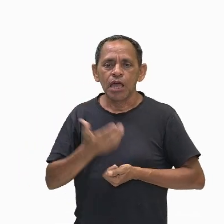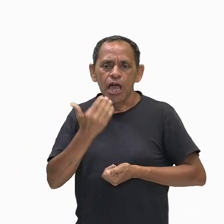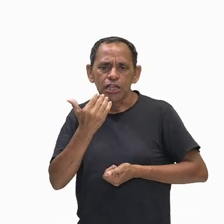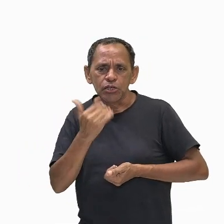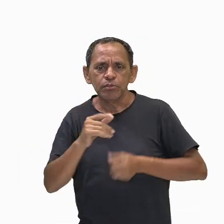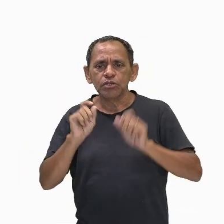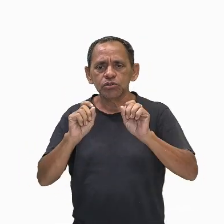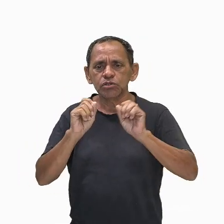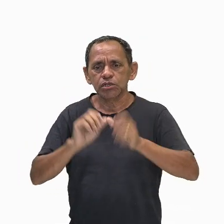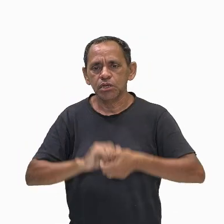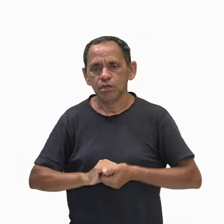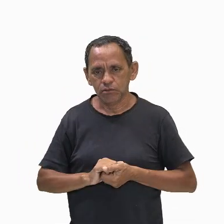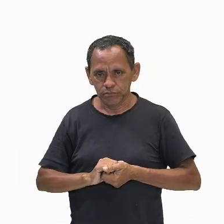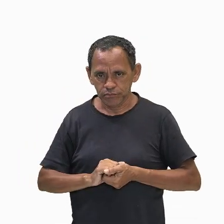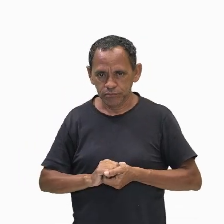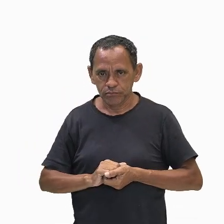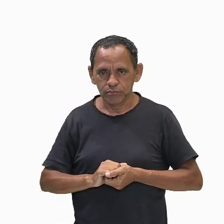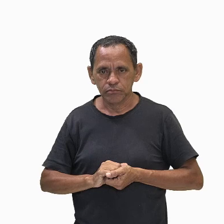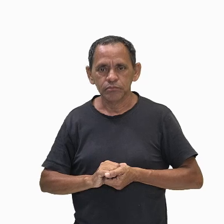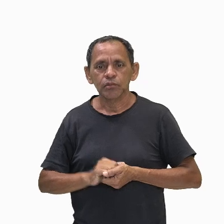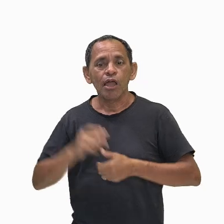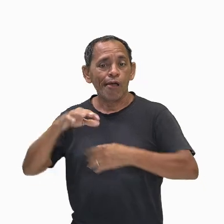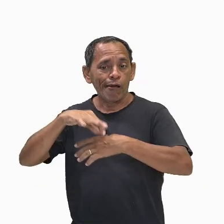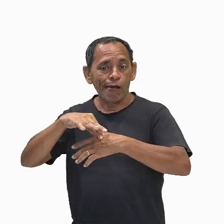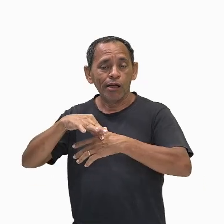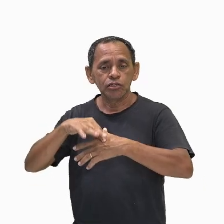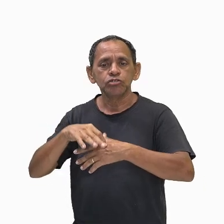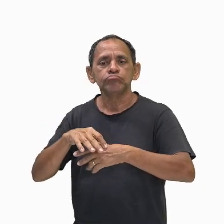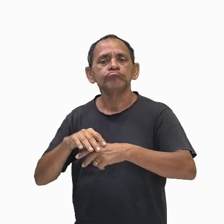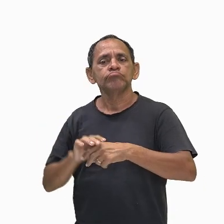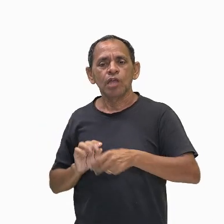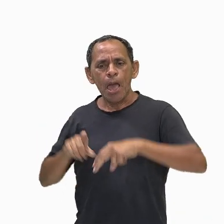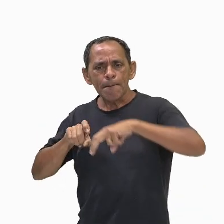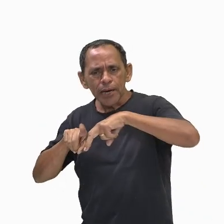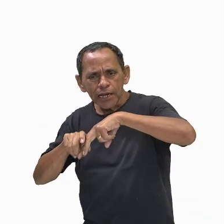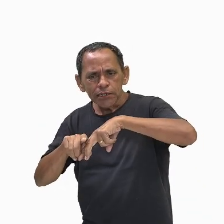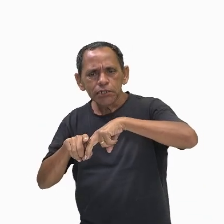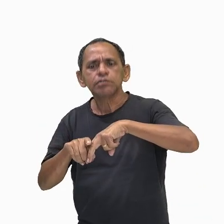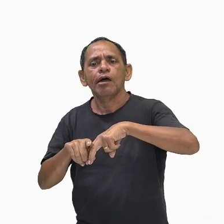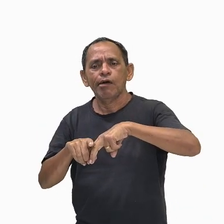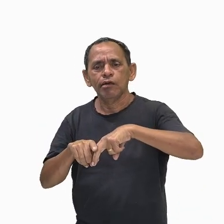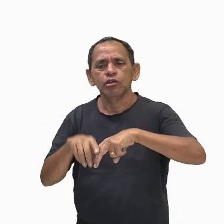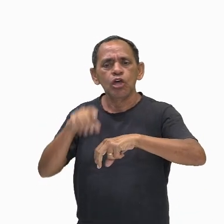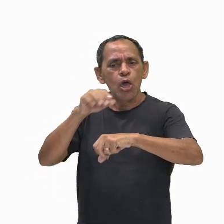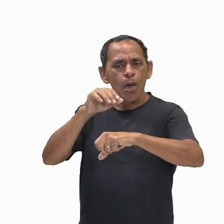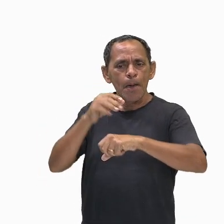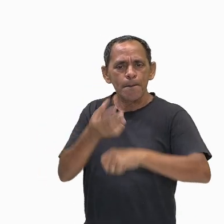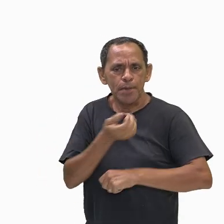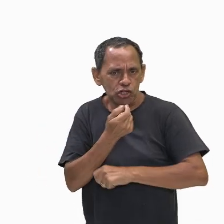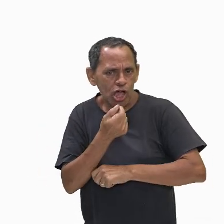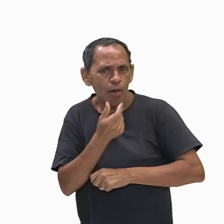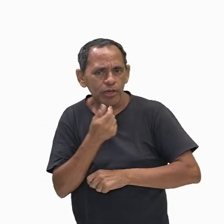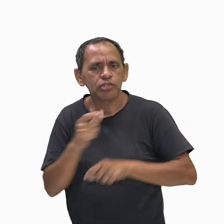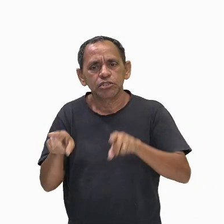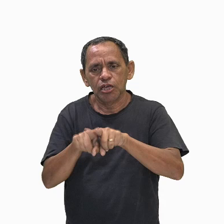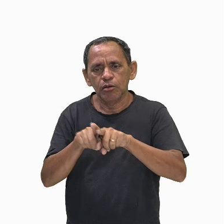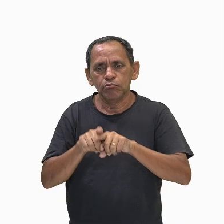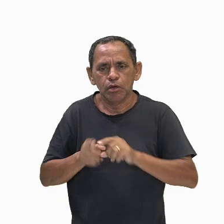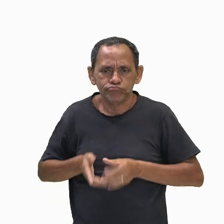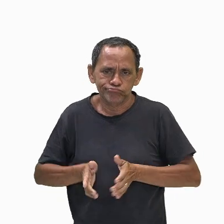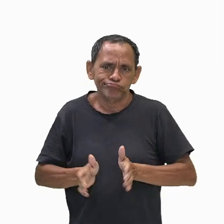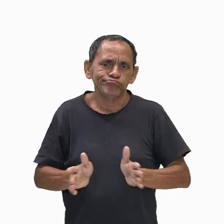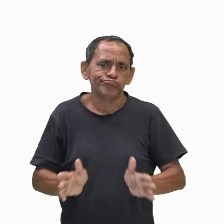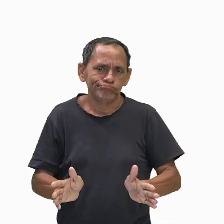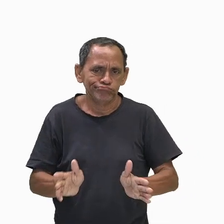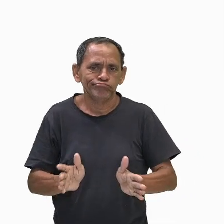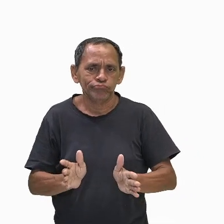pet. Medicamentos antiparasitários podem ser administrados aos fetos ou recém-nascidos para tratar a infecção caso